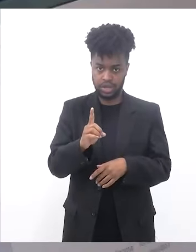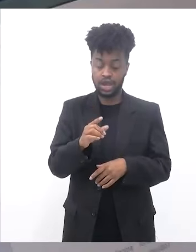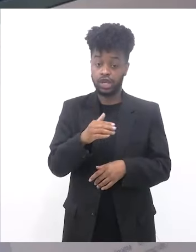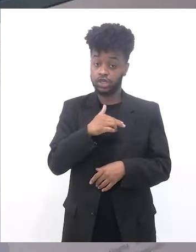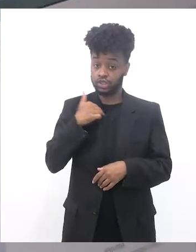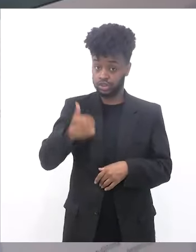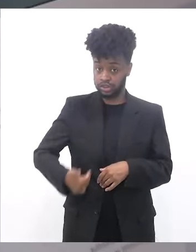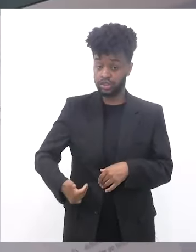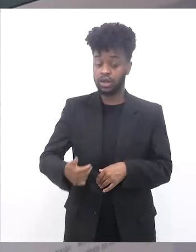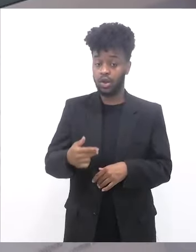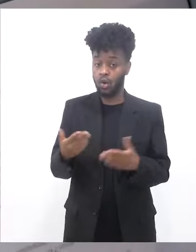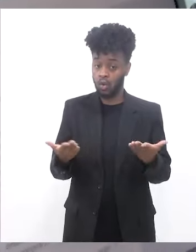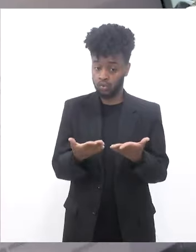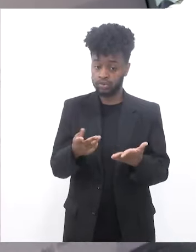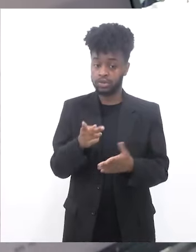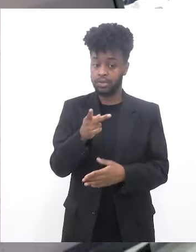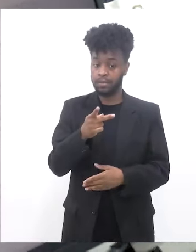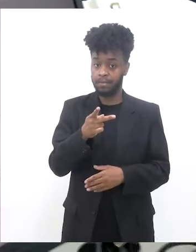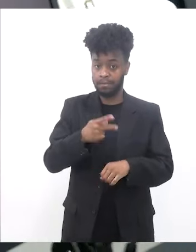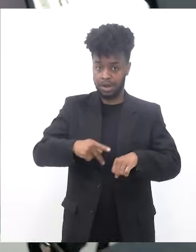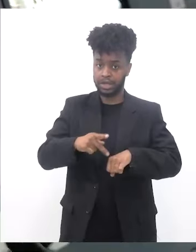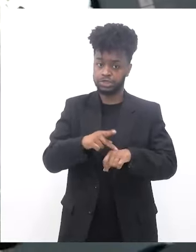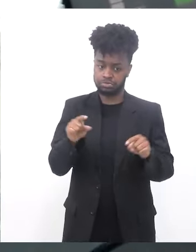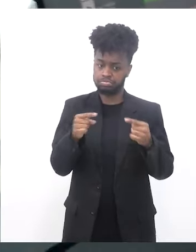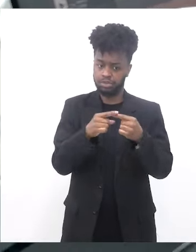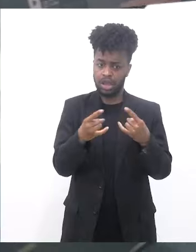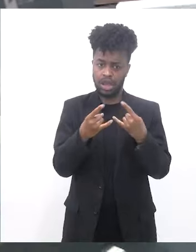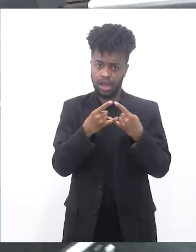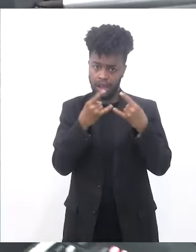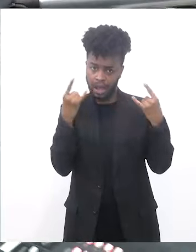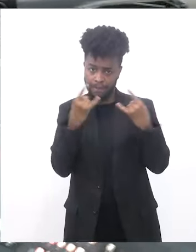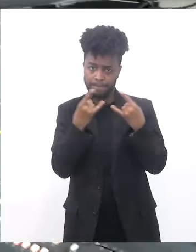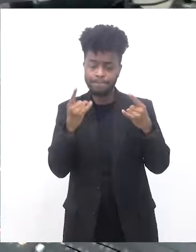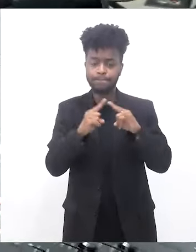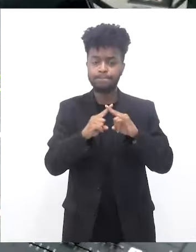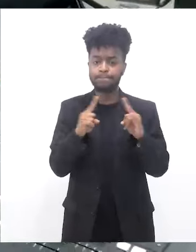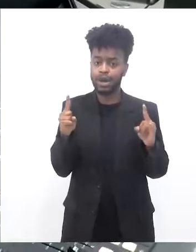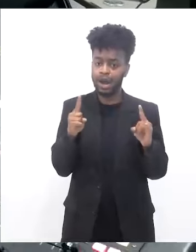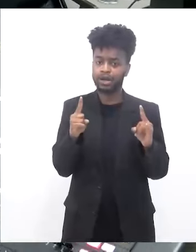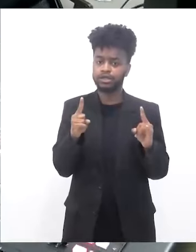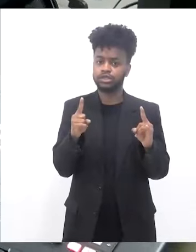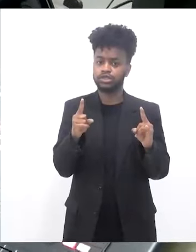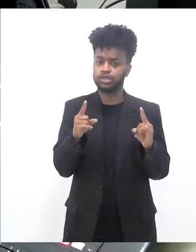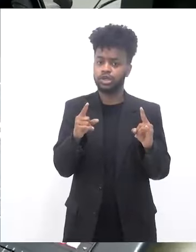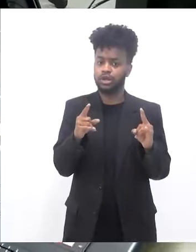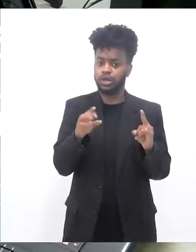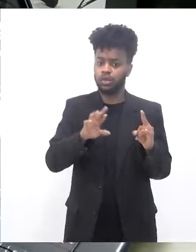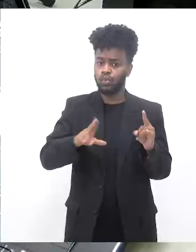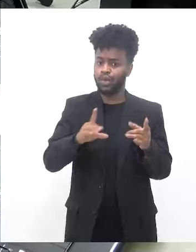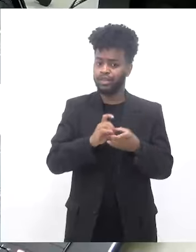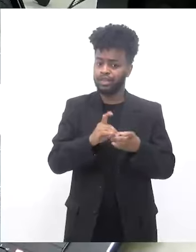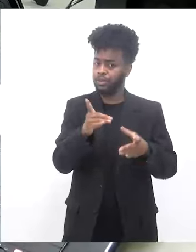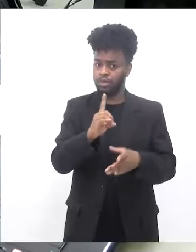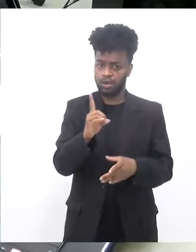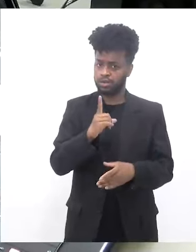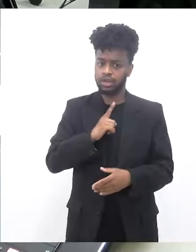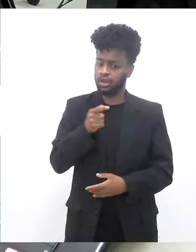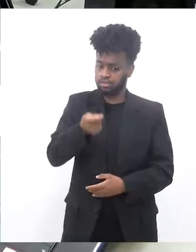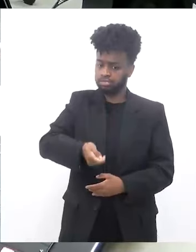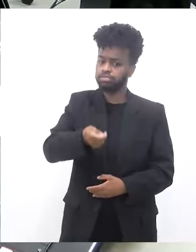direito. A China é um país hoje extremamente, até capitalista, dá para dizer, mas ele não aplica o Estado de direito. Qualquer tipo, a